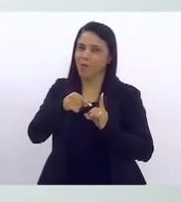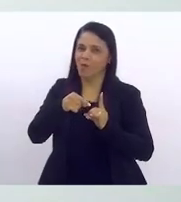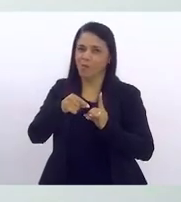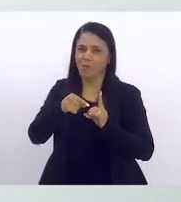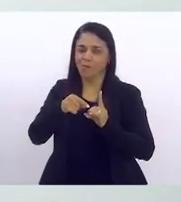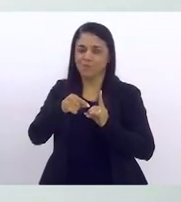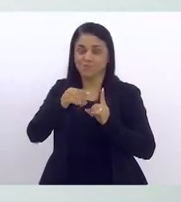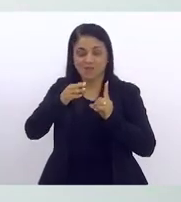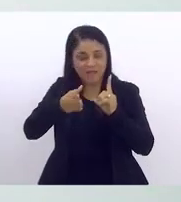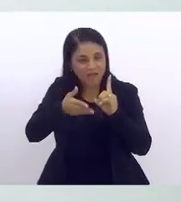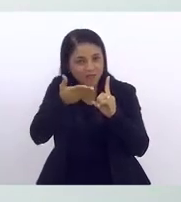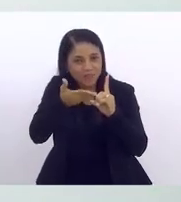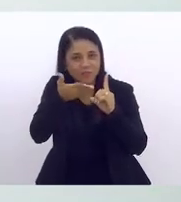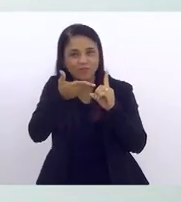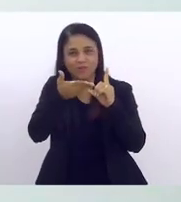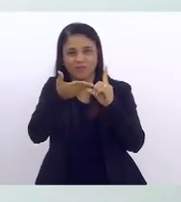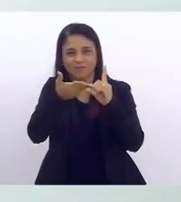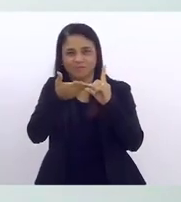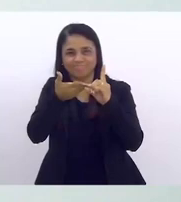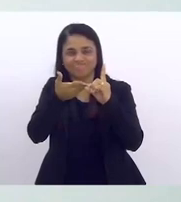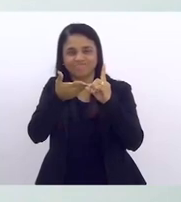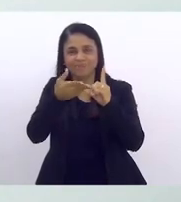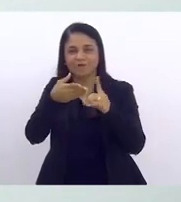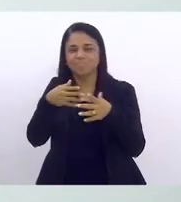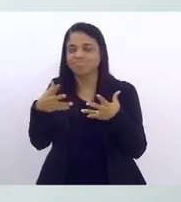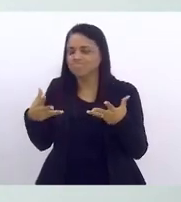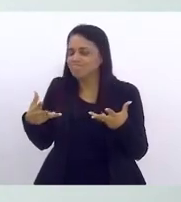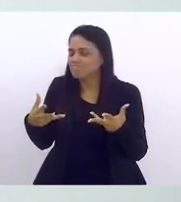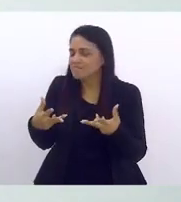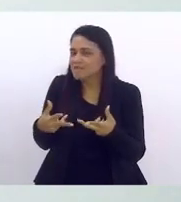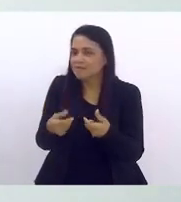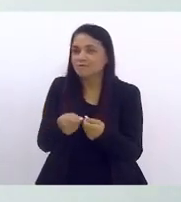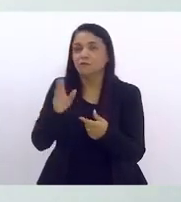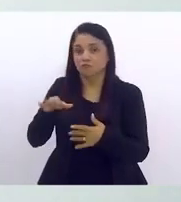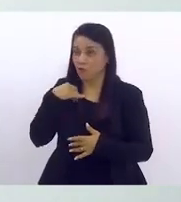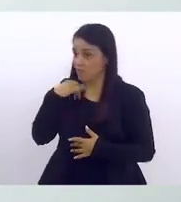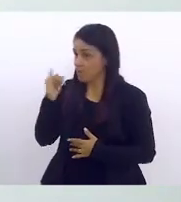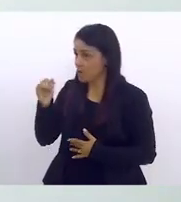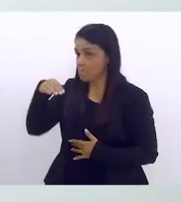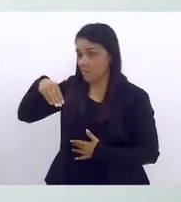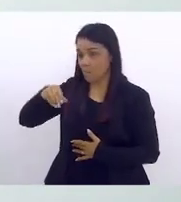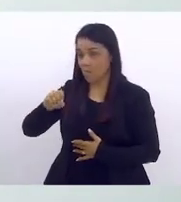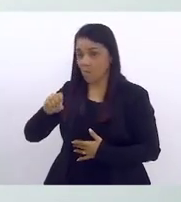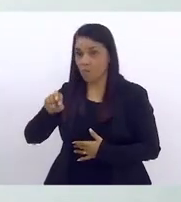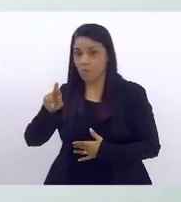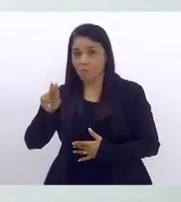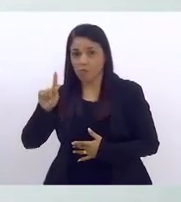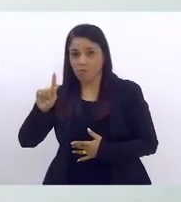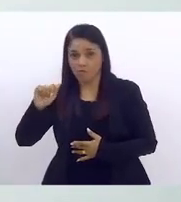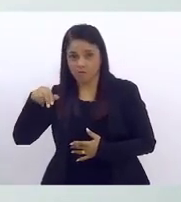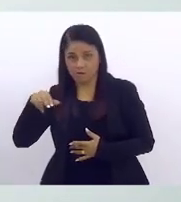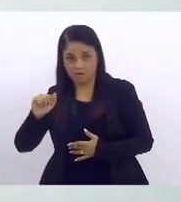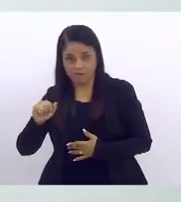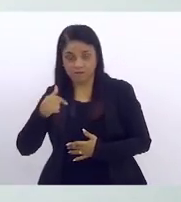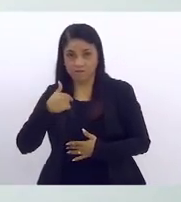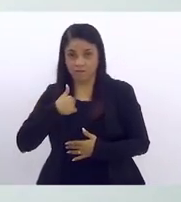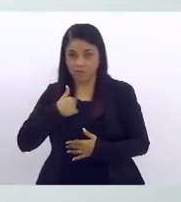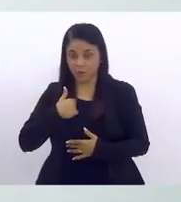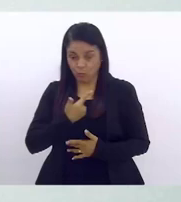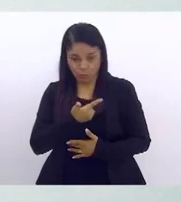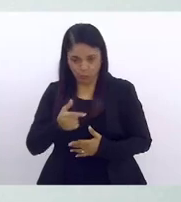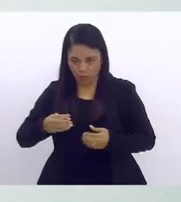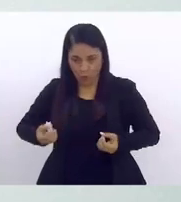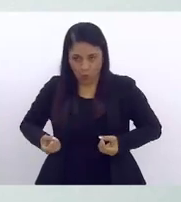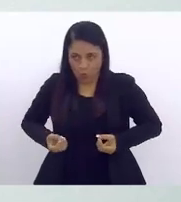é, acima de tudo, um deleite. E eu já disse para a Morgana que, embora eu não tenha útero